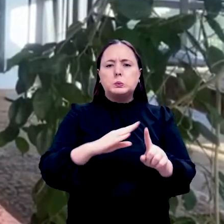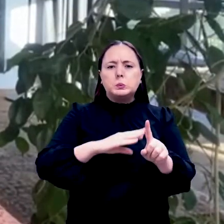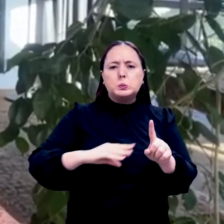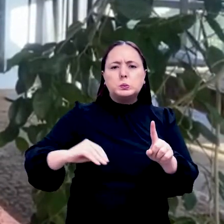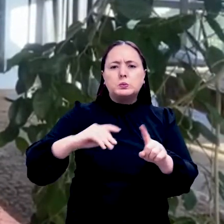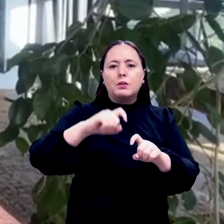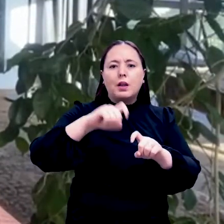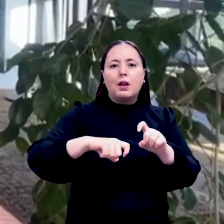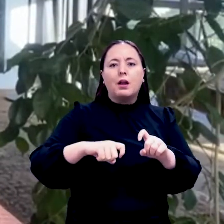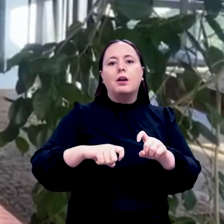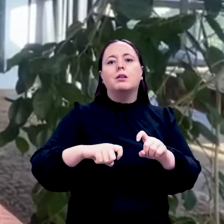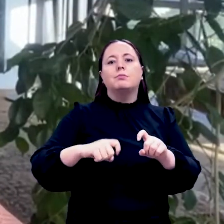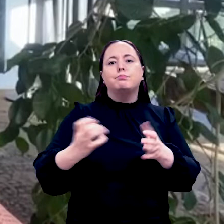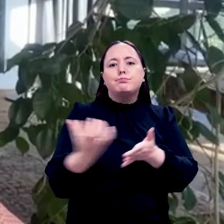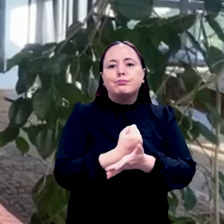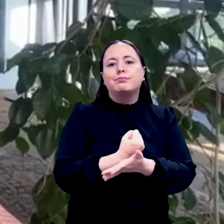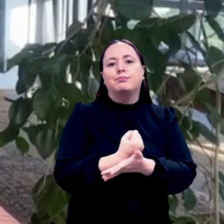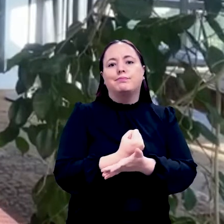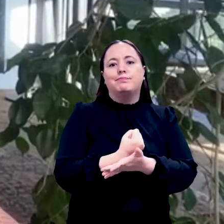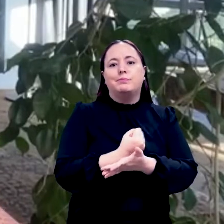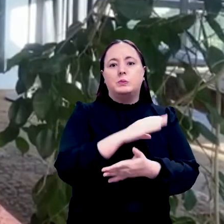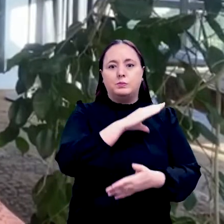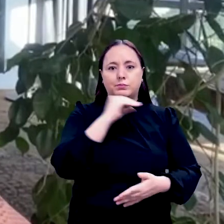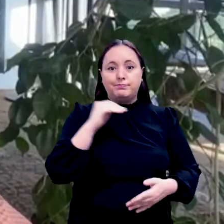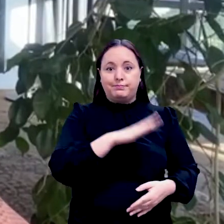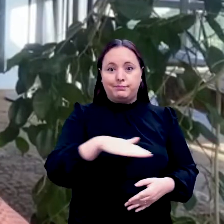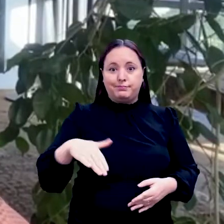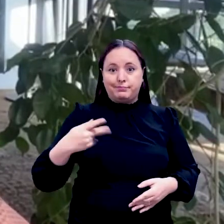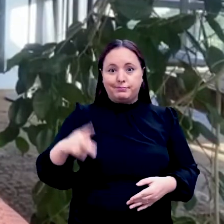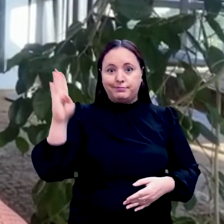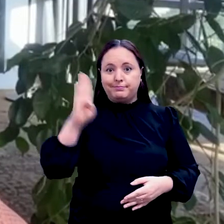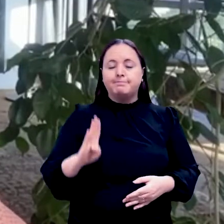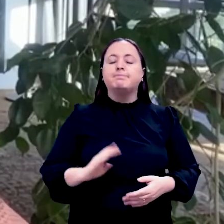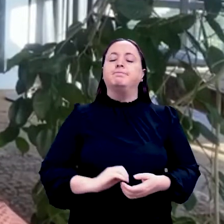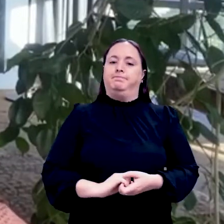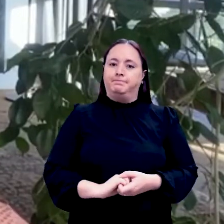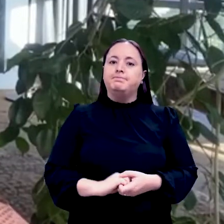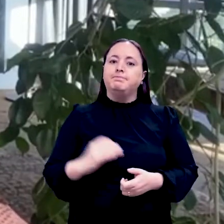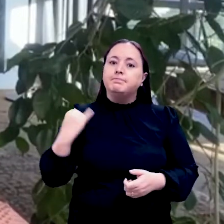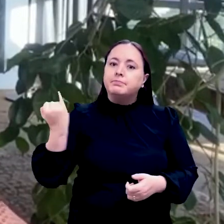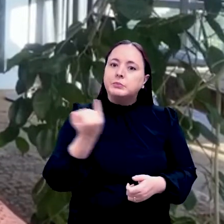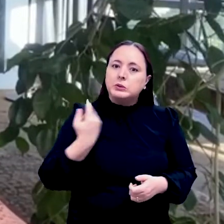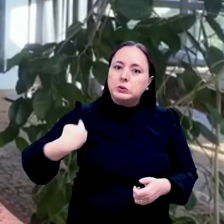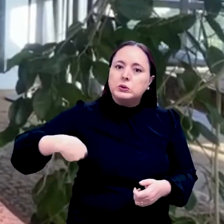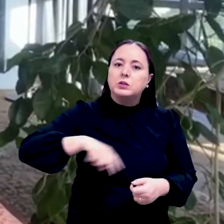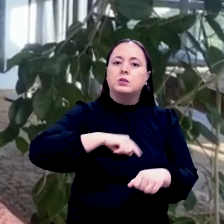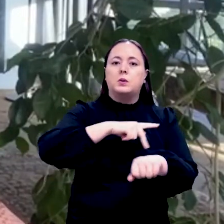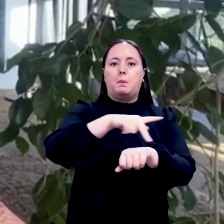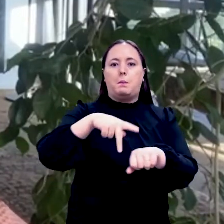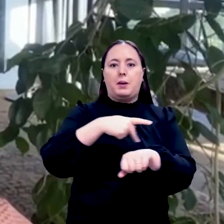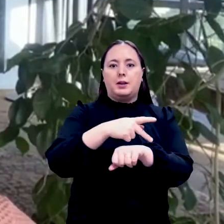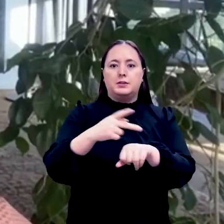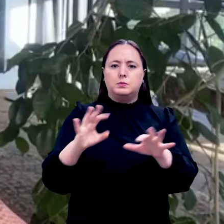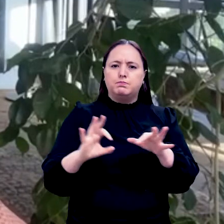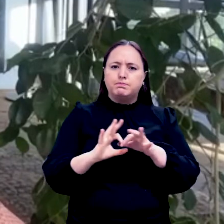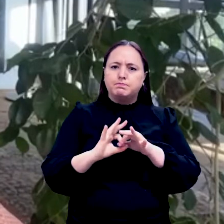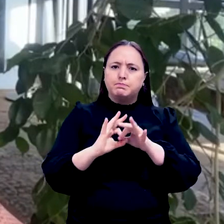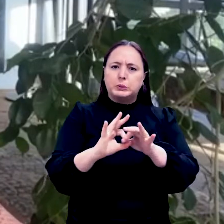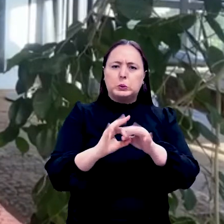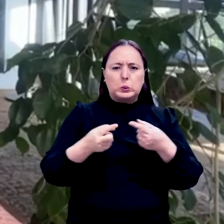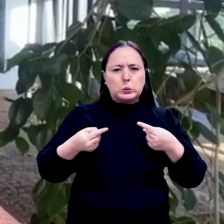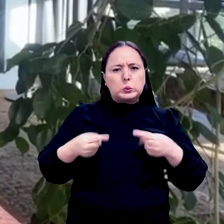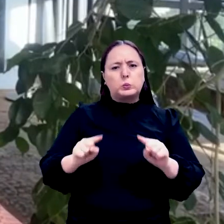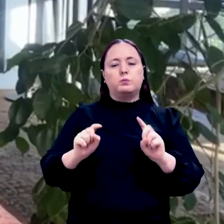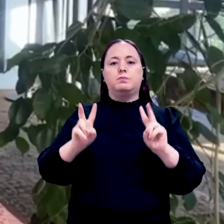abuso sexual de crianças e adolescentes no Brasil. É muito importante que todo o nosso país esteja